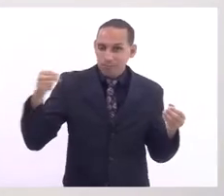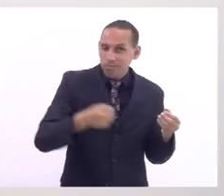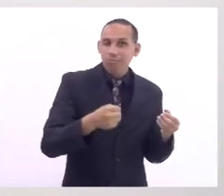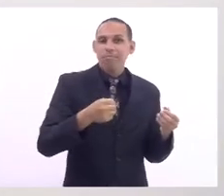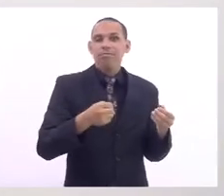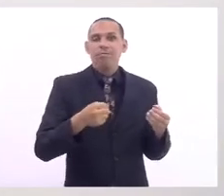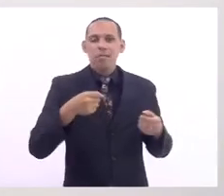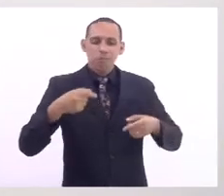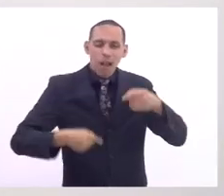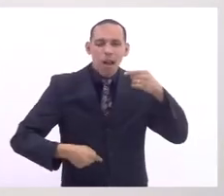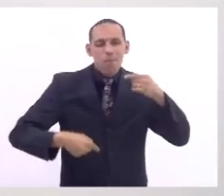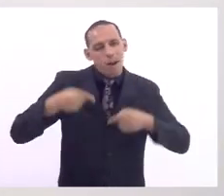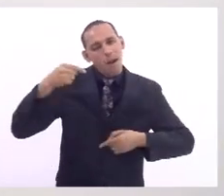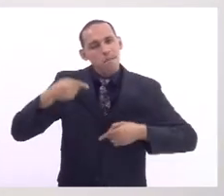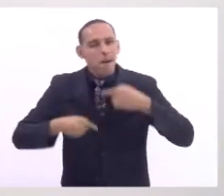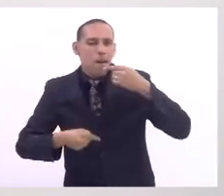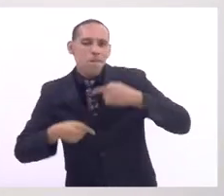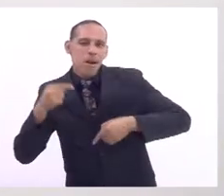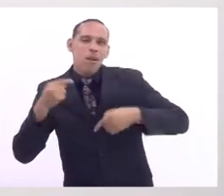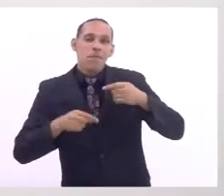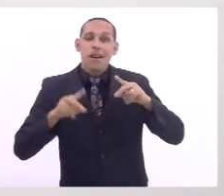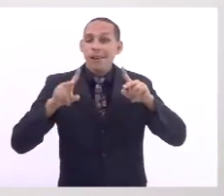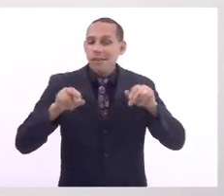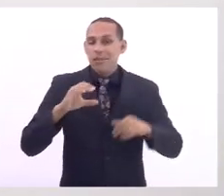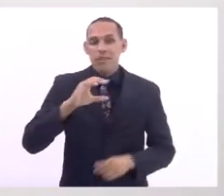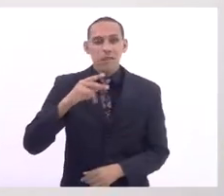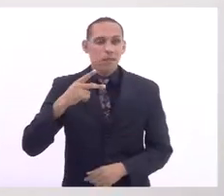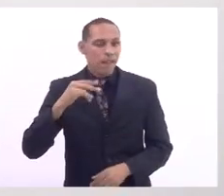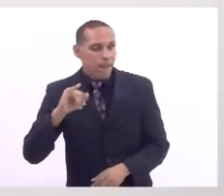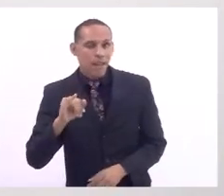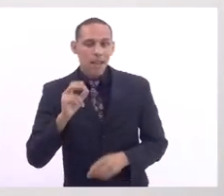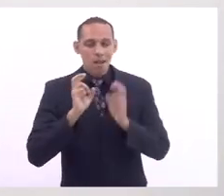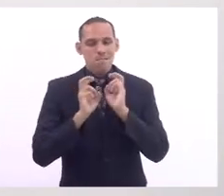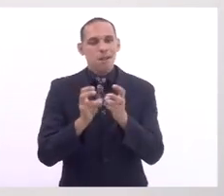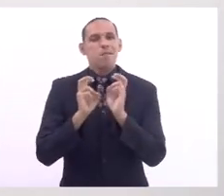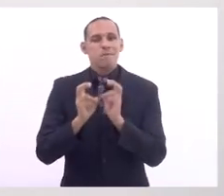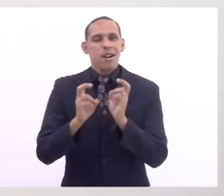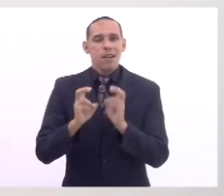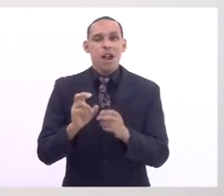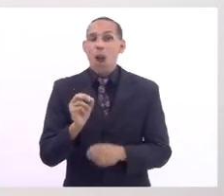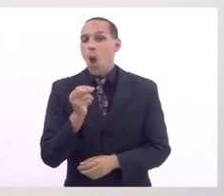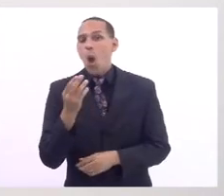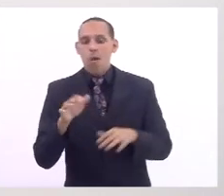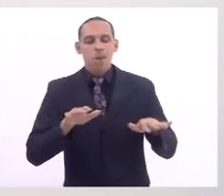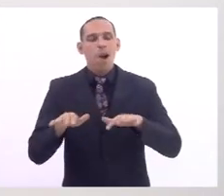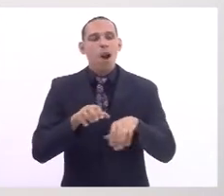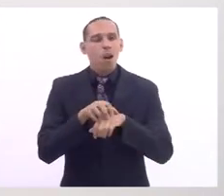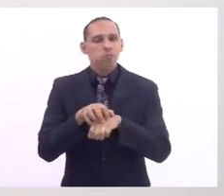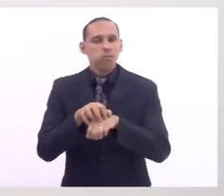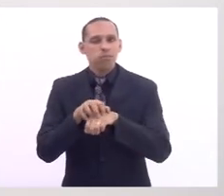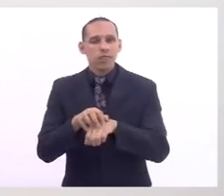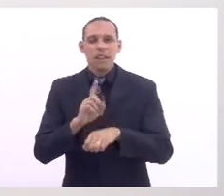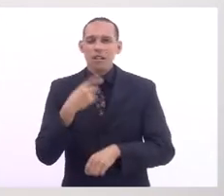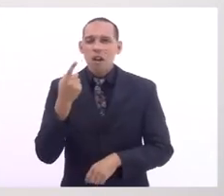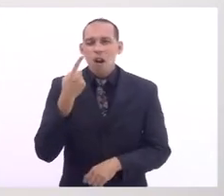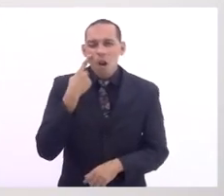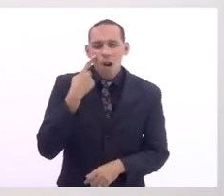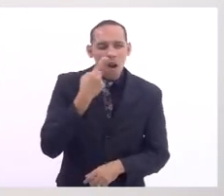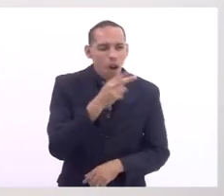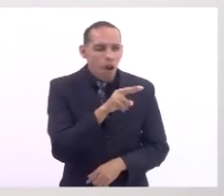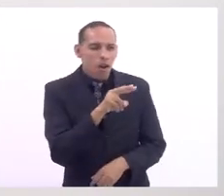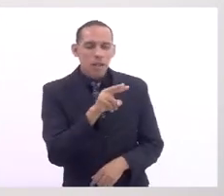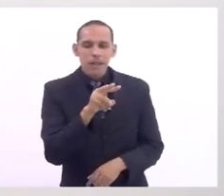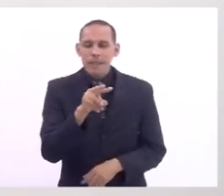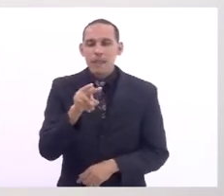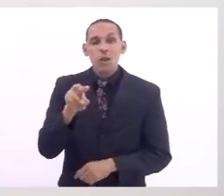é como a CPI dos trens como a mobilidade urbana e a gente olha e